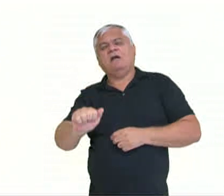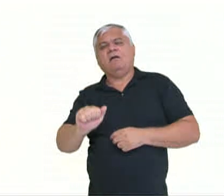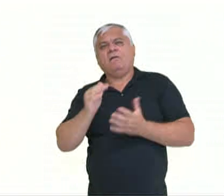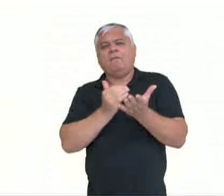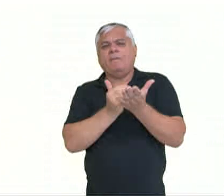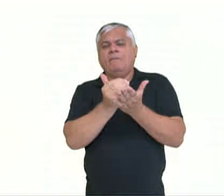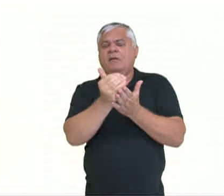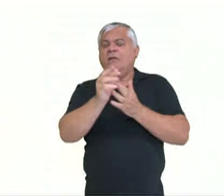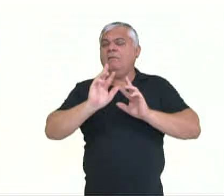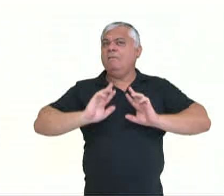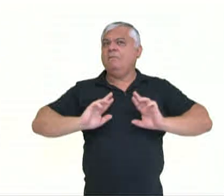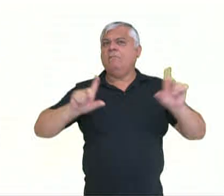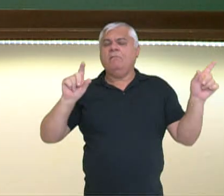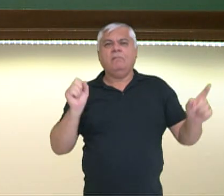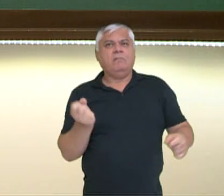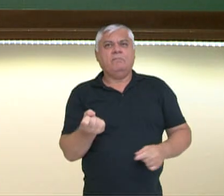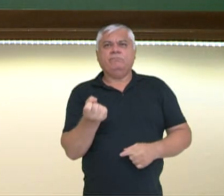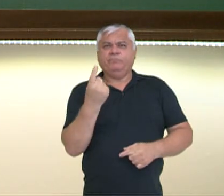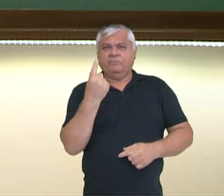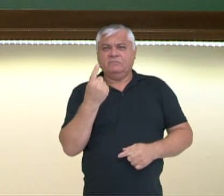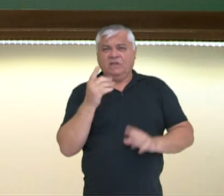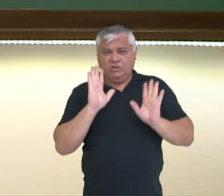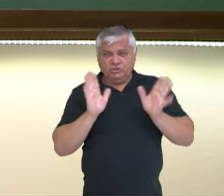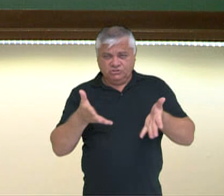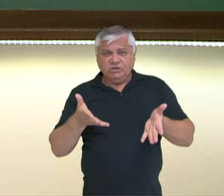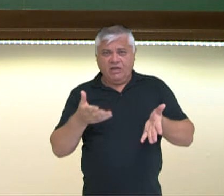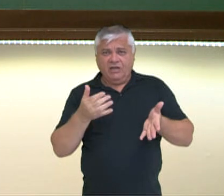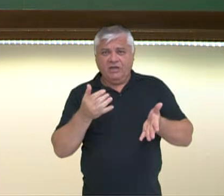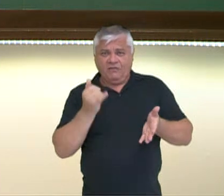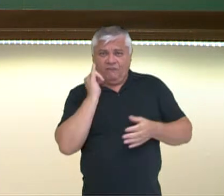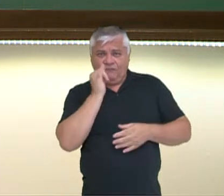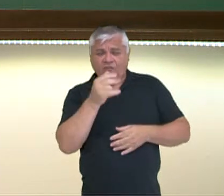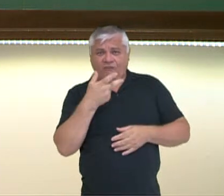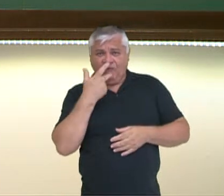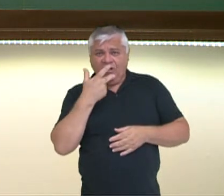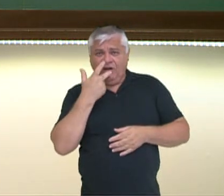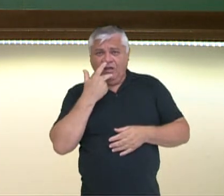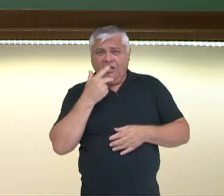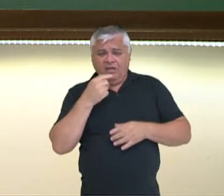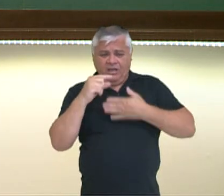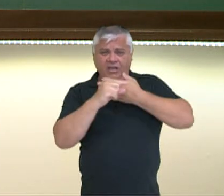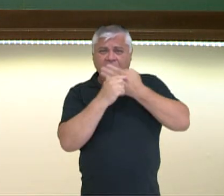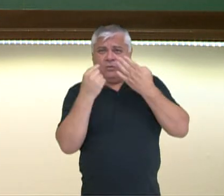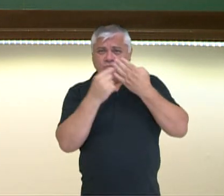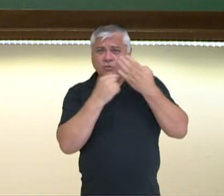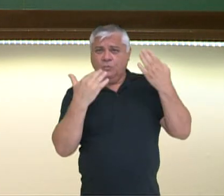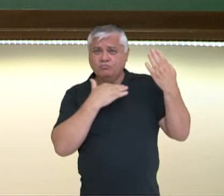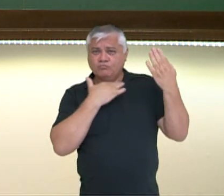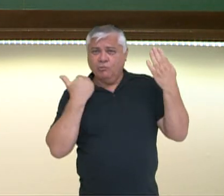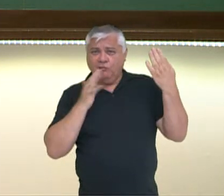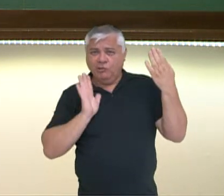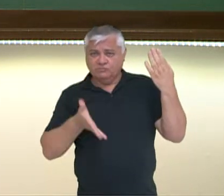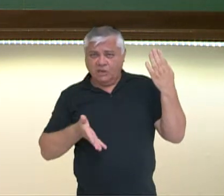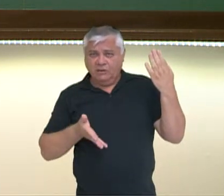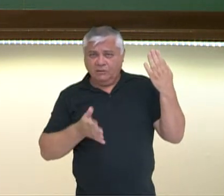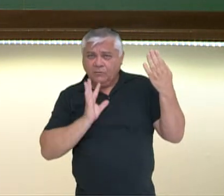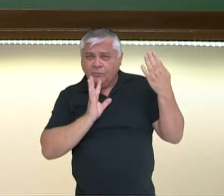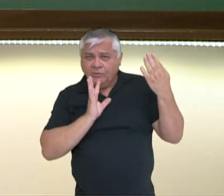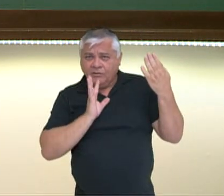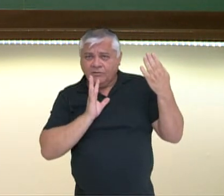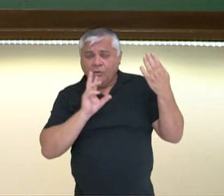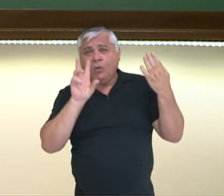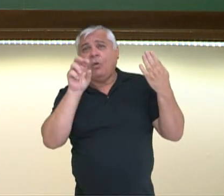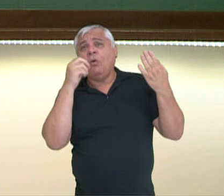inusitada. Você já ouviu falar de um autor defunto ou de um defunto autor? Pois